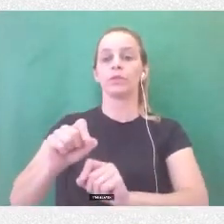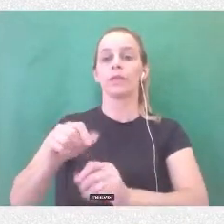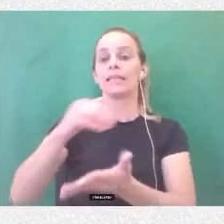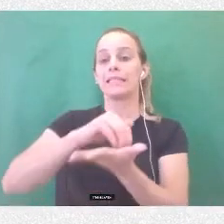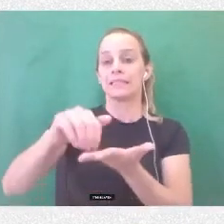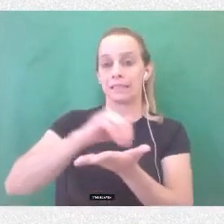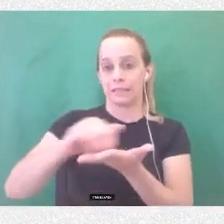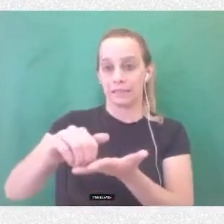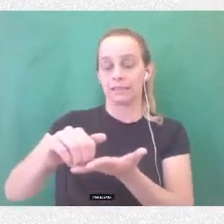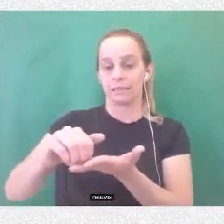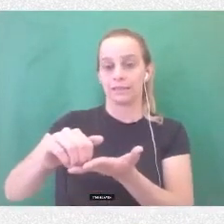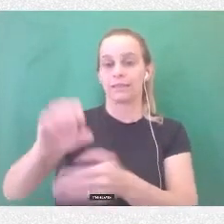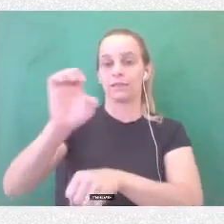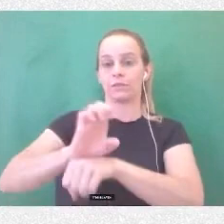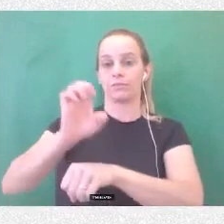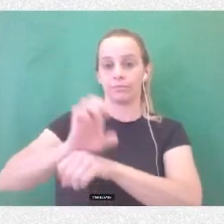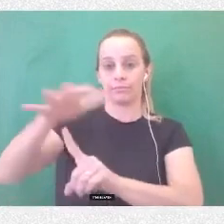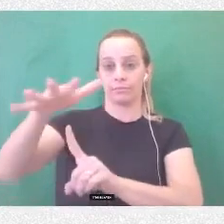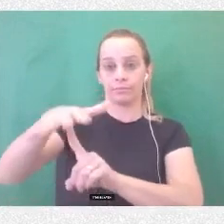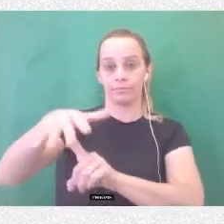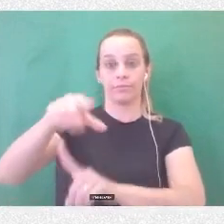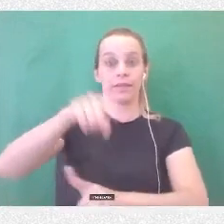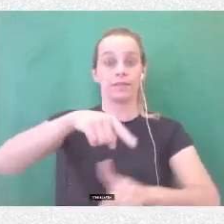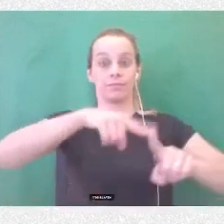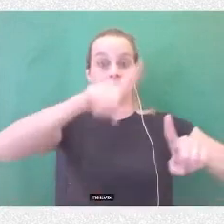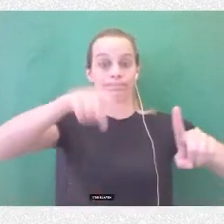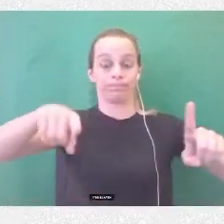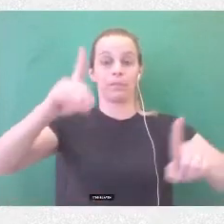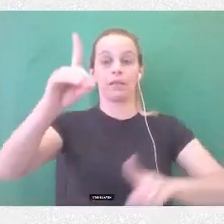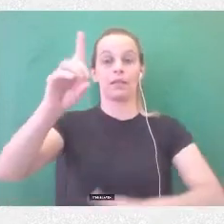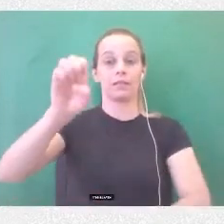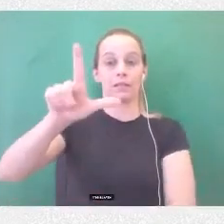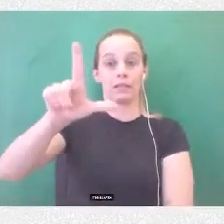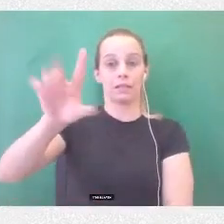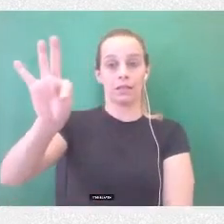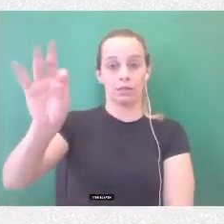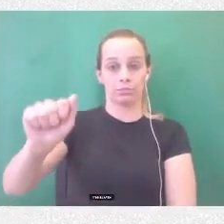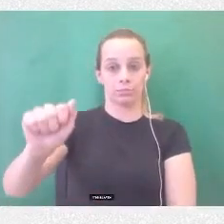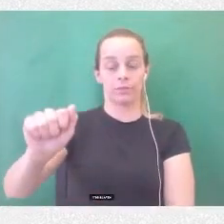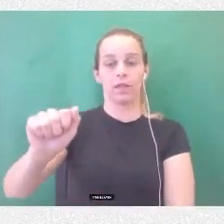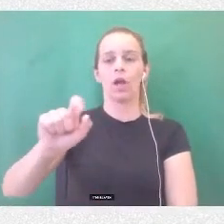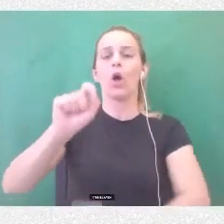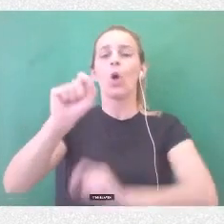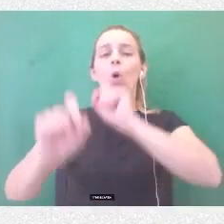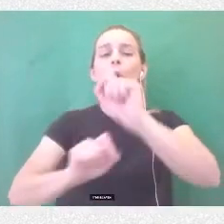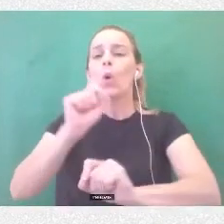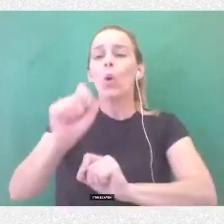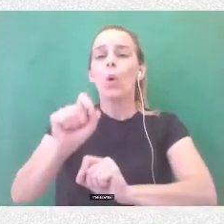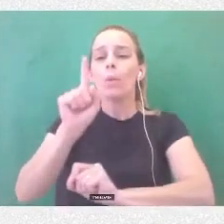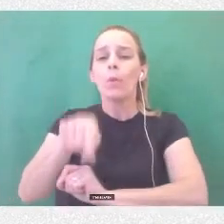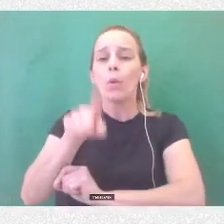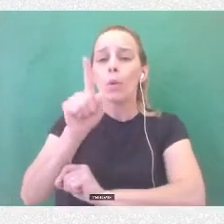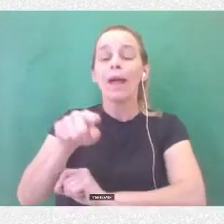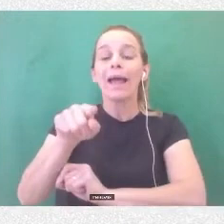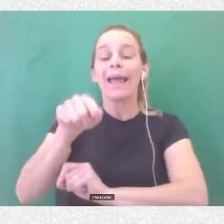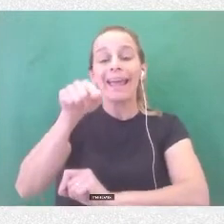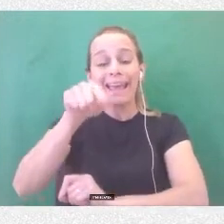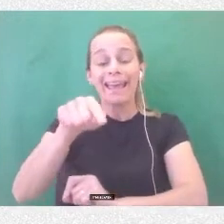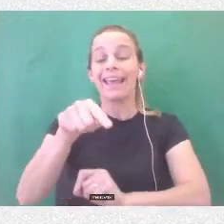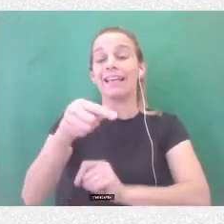Estado do Paraná, a variante predominante no estado é a Delta. De modo geral, como é a efetividade da Comirnaty frente a esta variante?